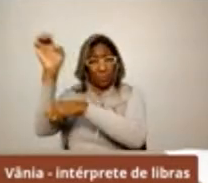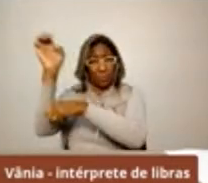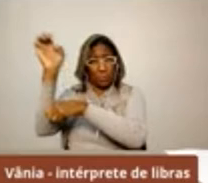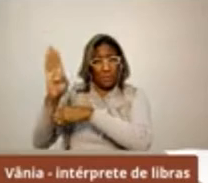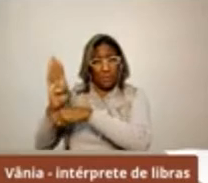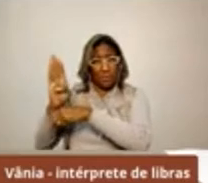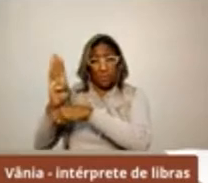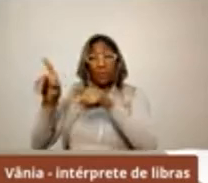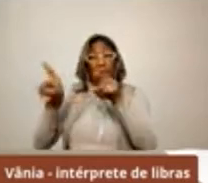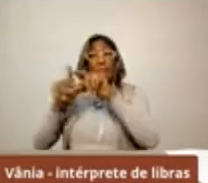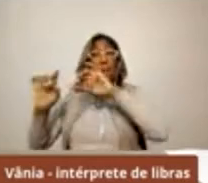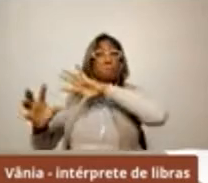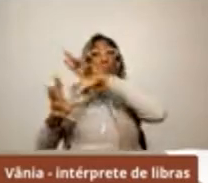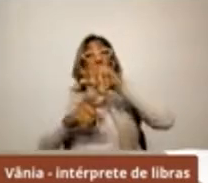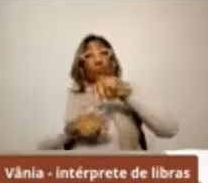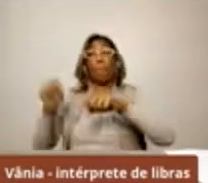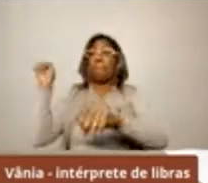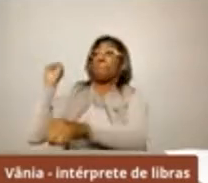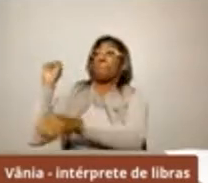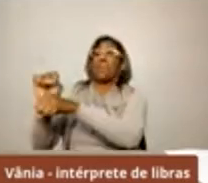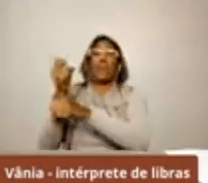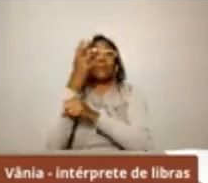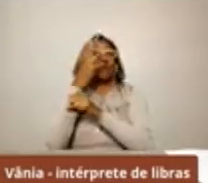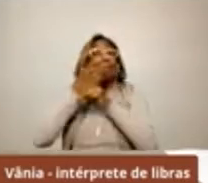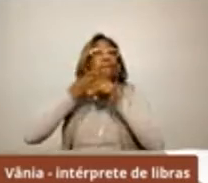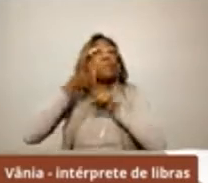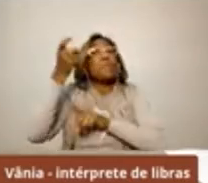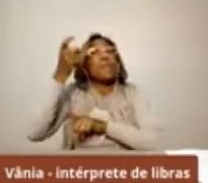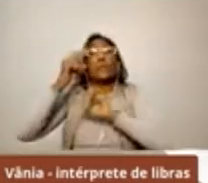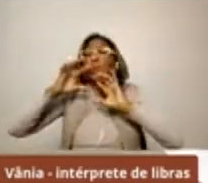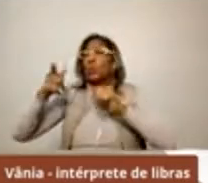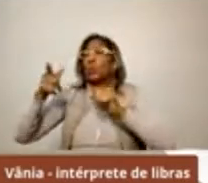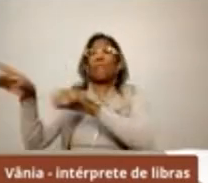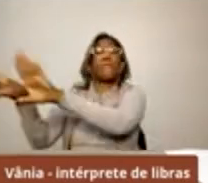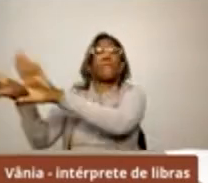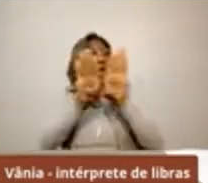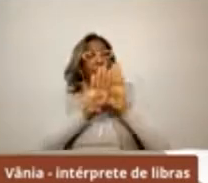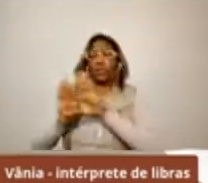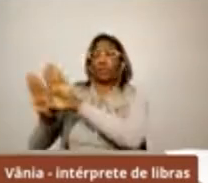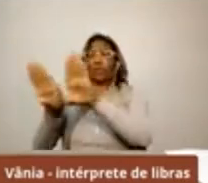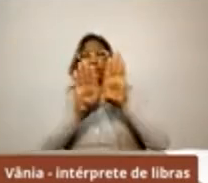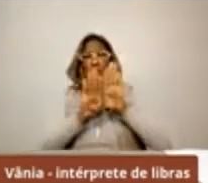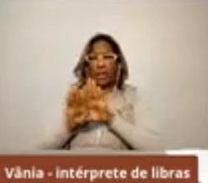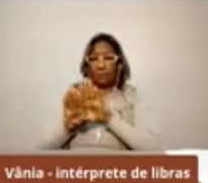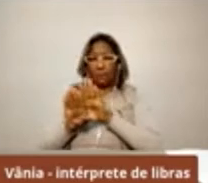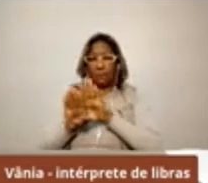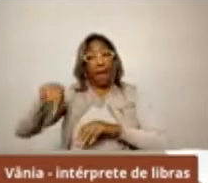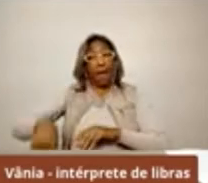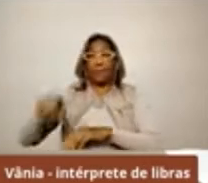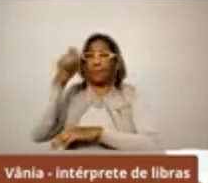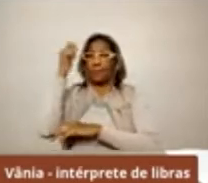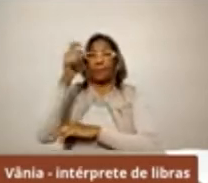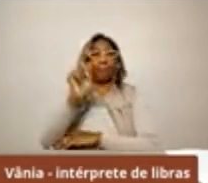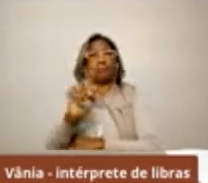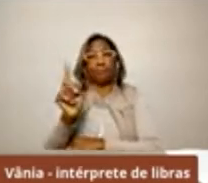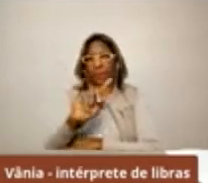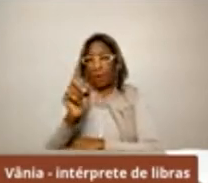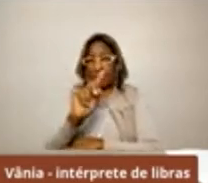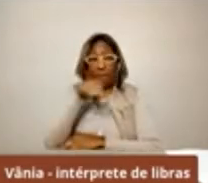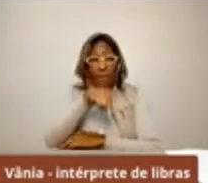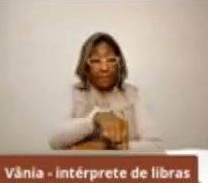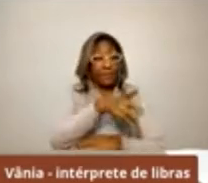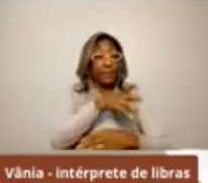lugares do mundo que ficaram três meses com tudo absolutamente fechado aqui no nosso estado nós fazemos as restrições